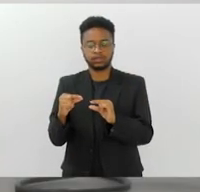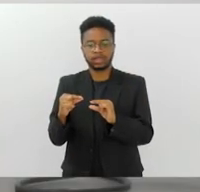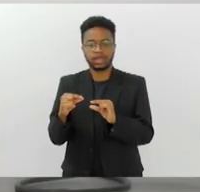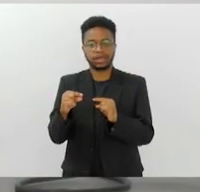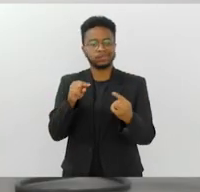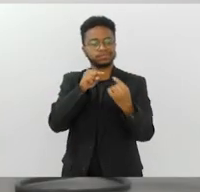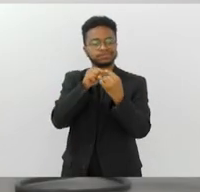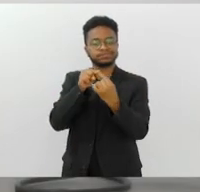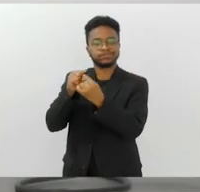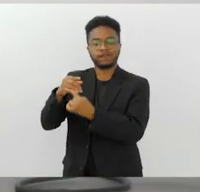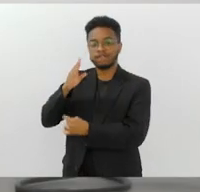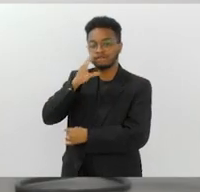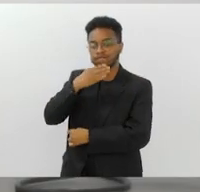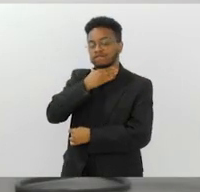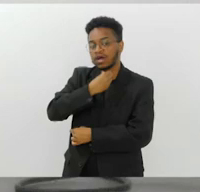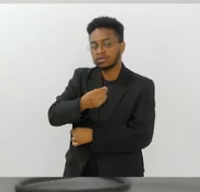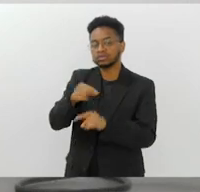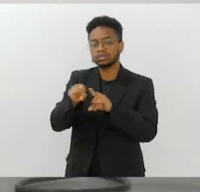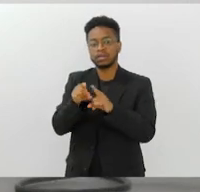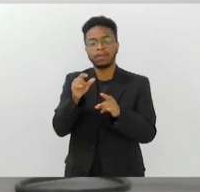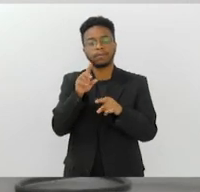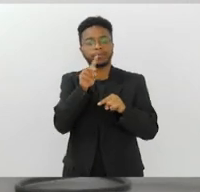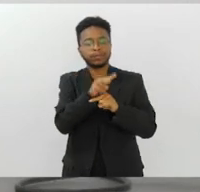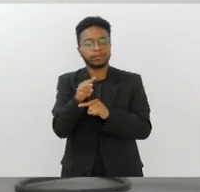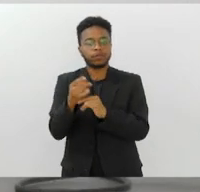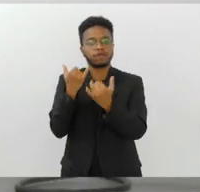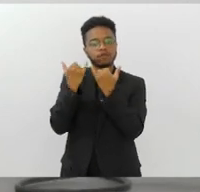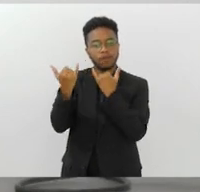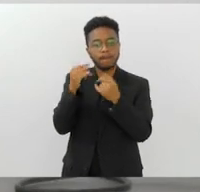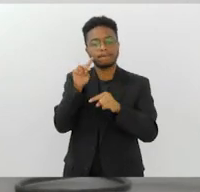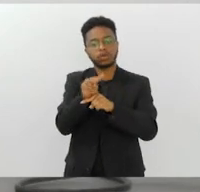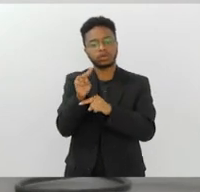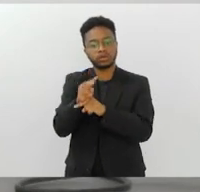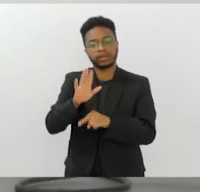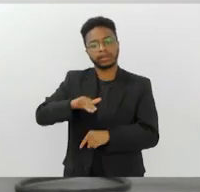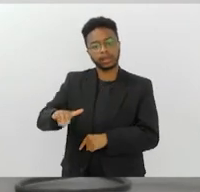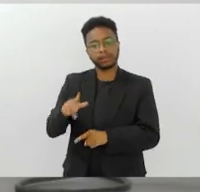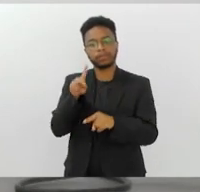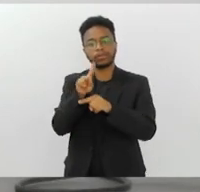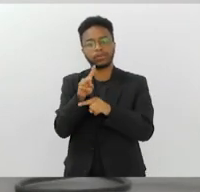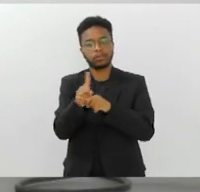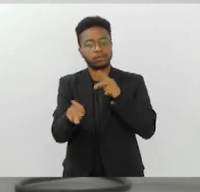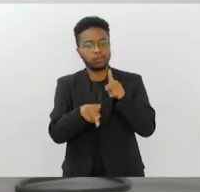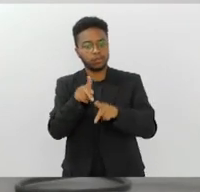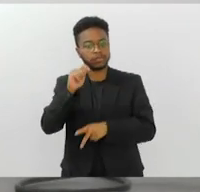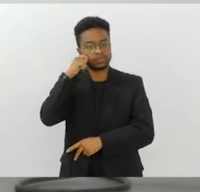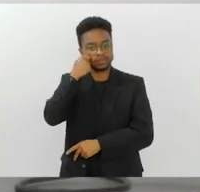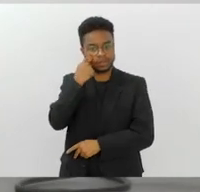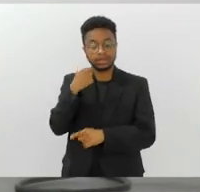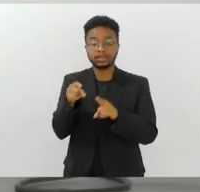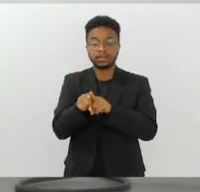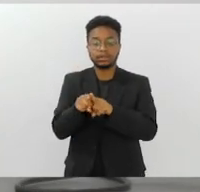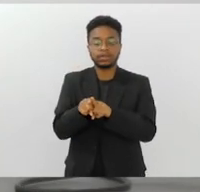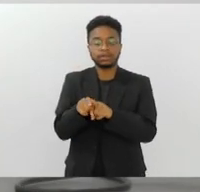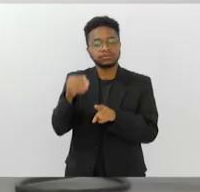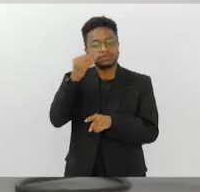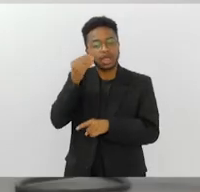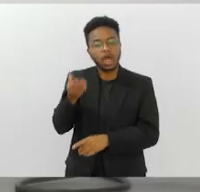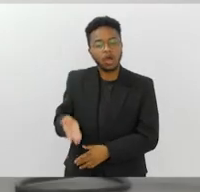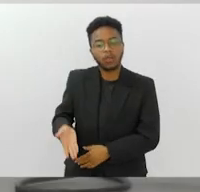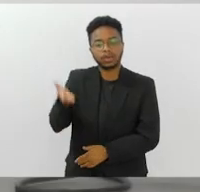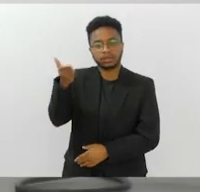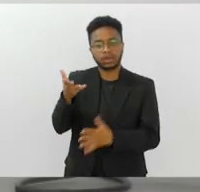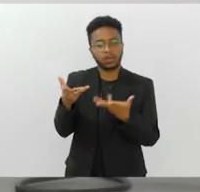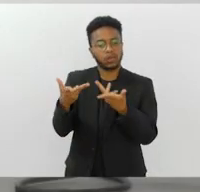identificações proteger os dados proteger as crianças proteger a população negra e com isso aumentar a eficacia